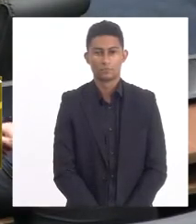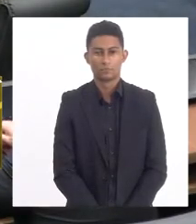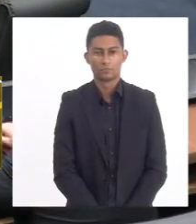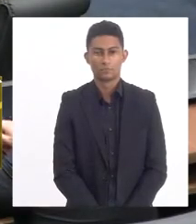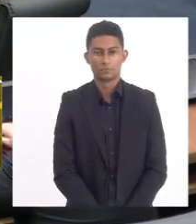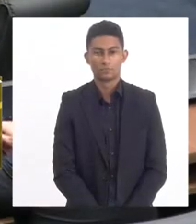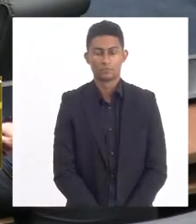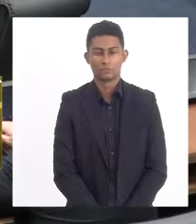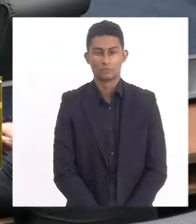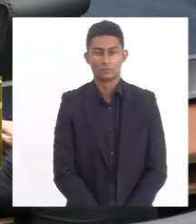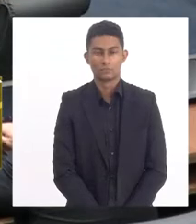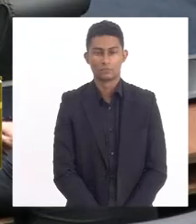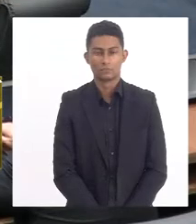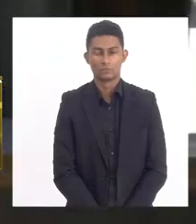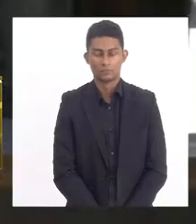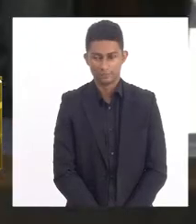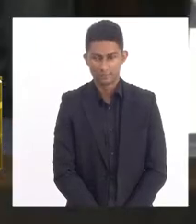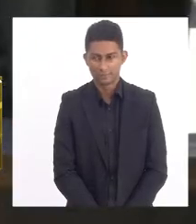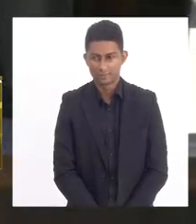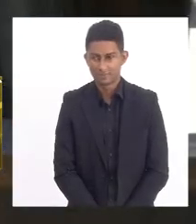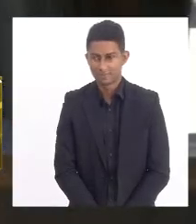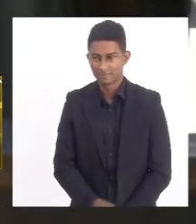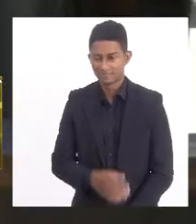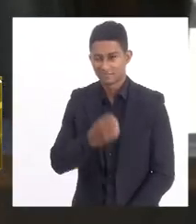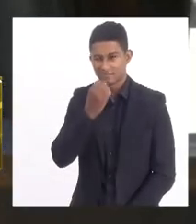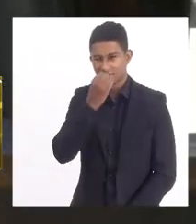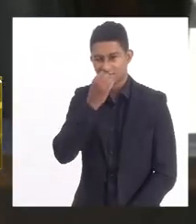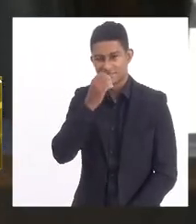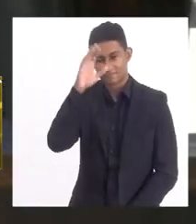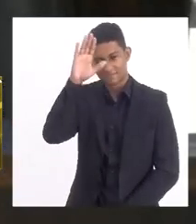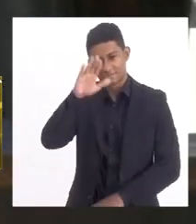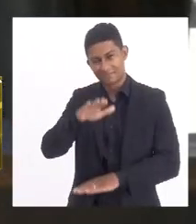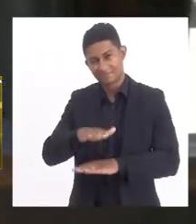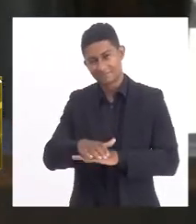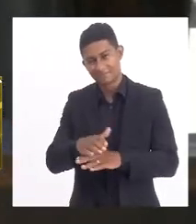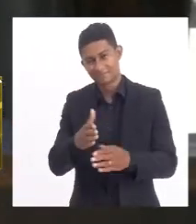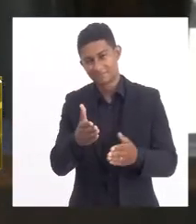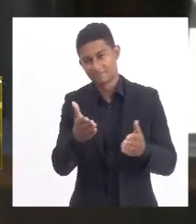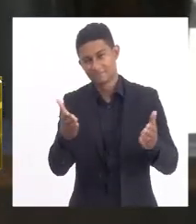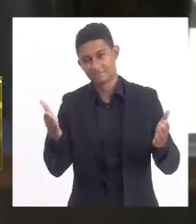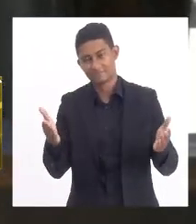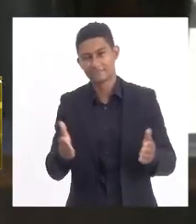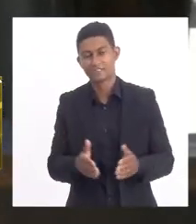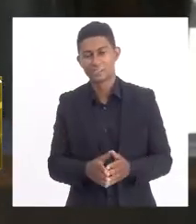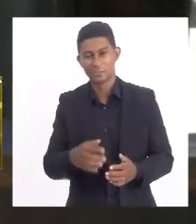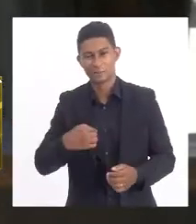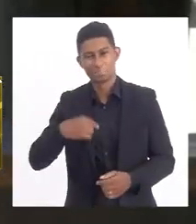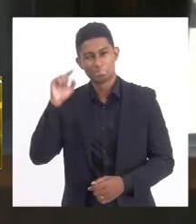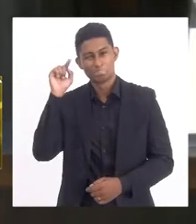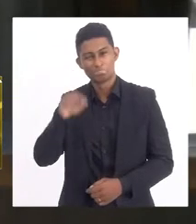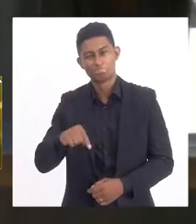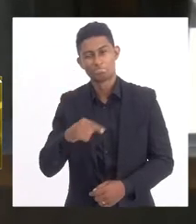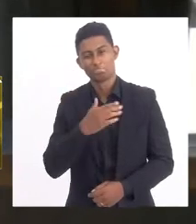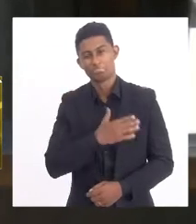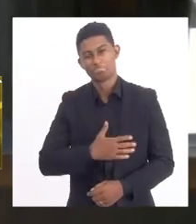Oi boa tarde já né Muito boa tarde a todos é um prazer estar aqui mais uma vez no Rio